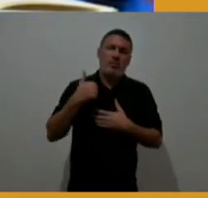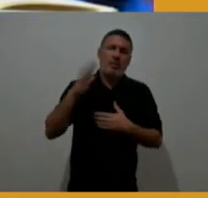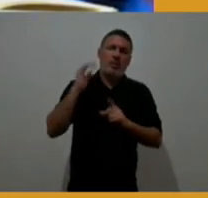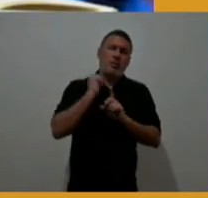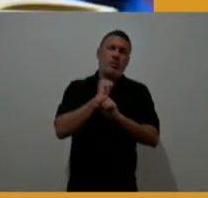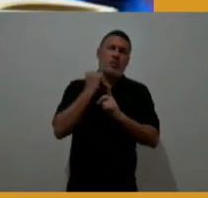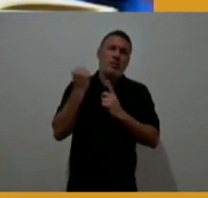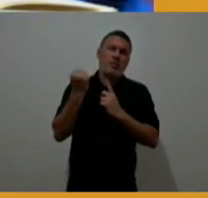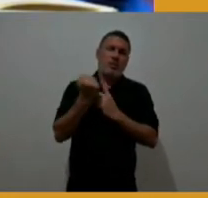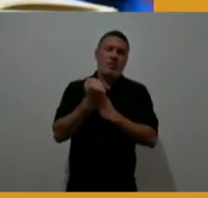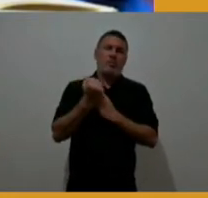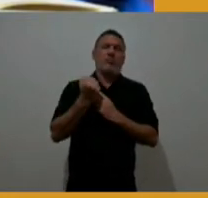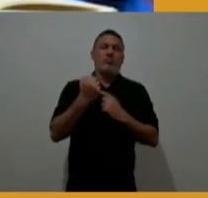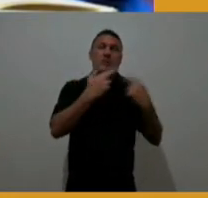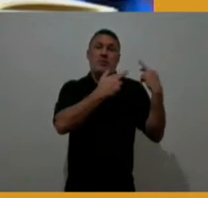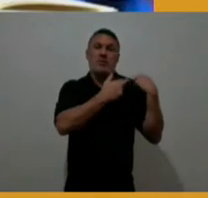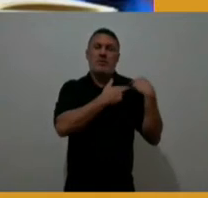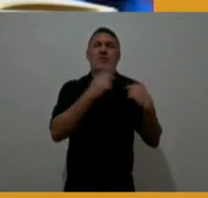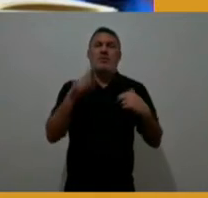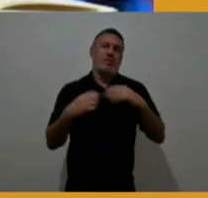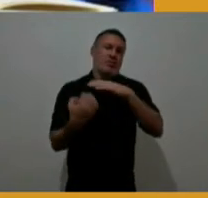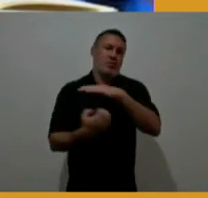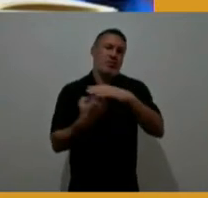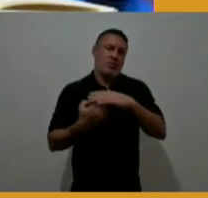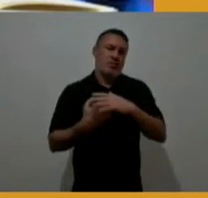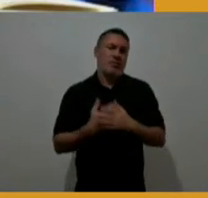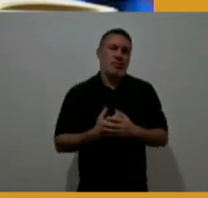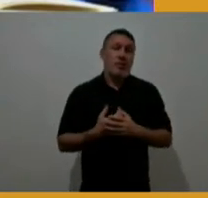empresas. É óbvio que só pode